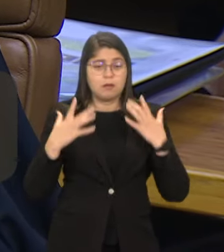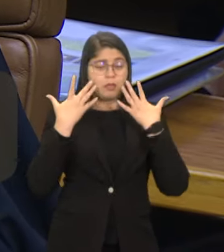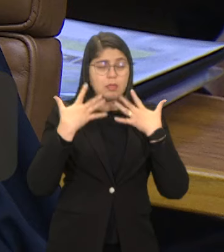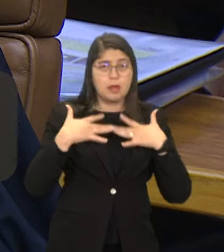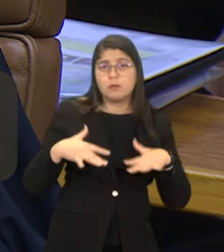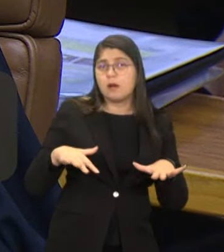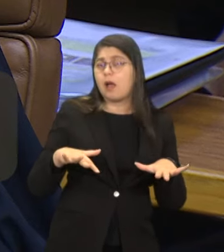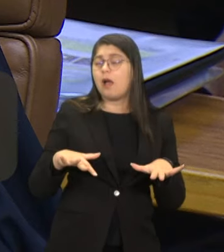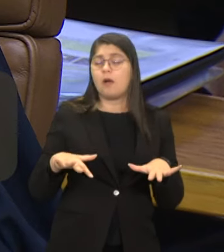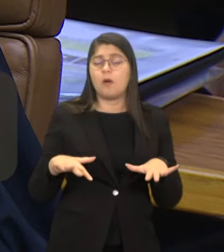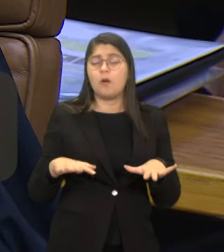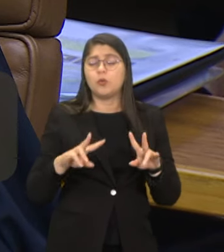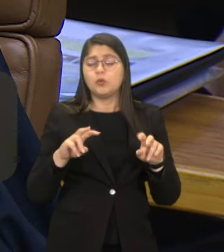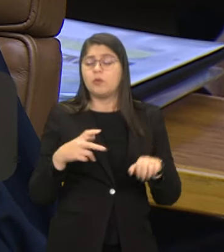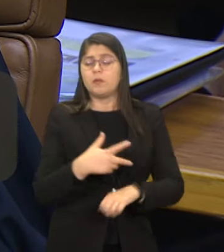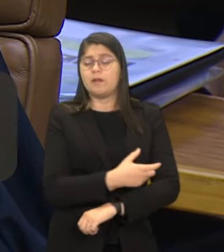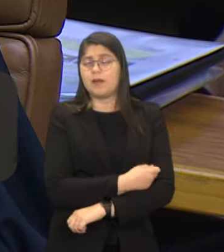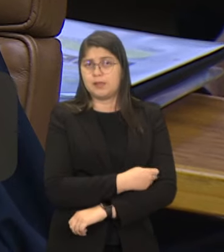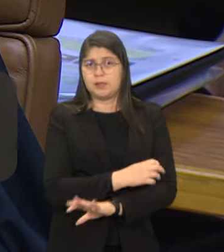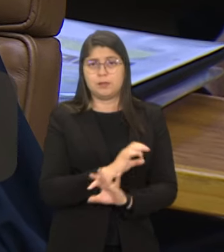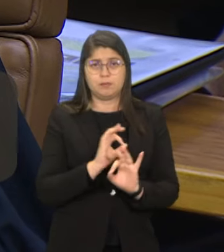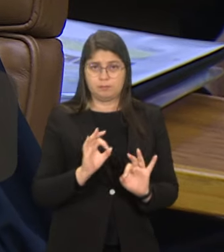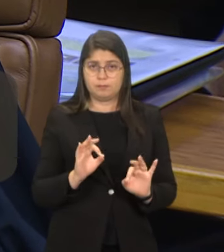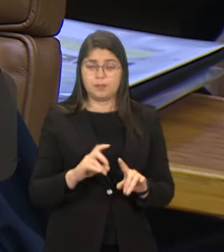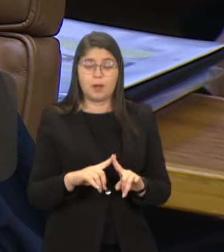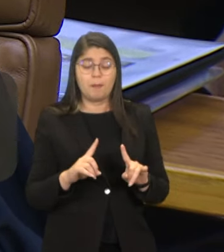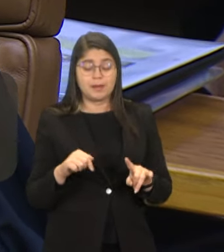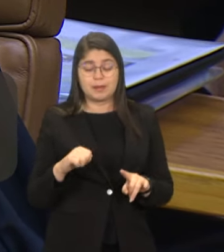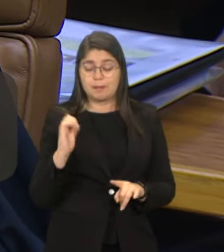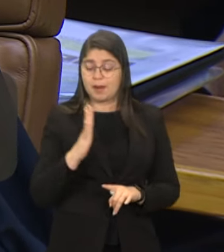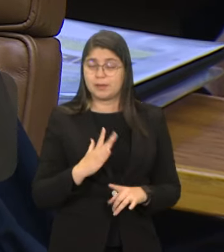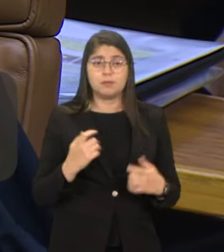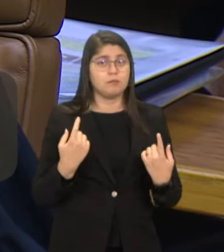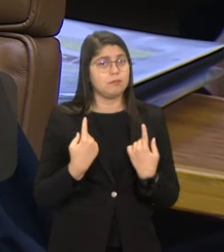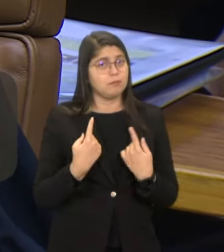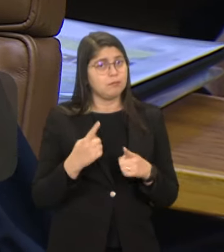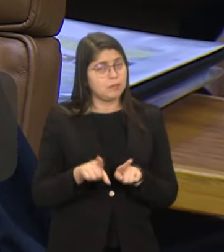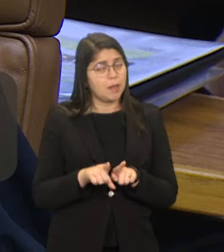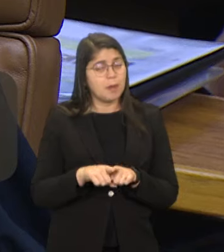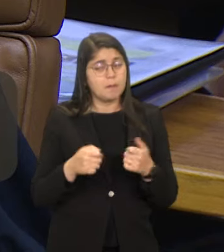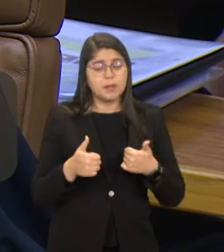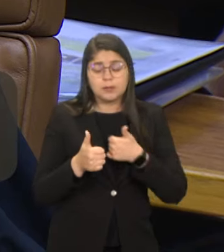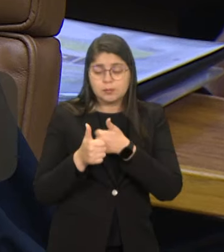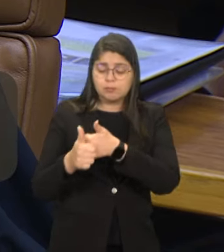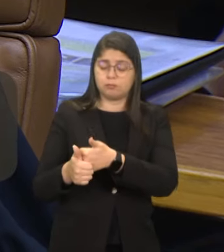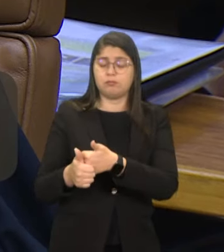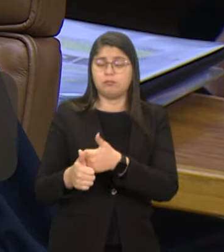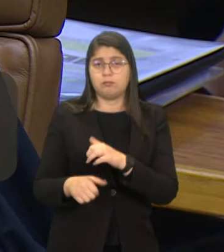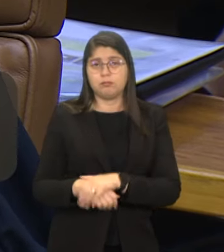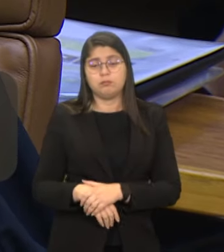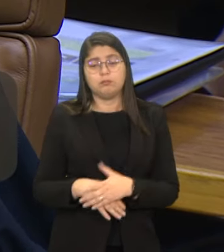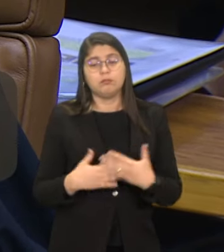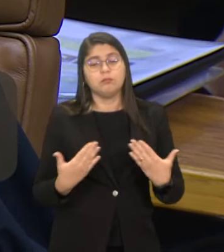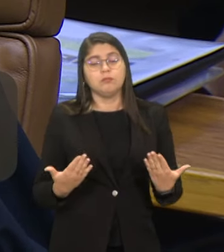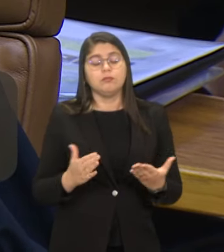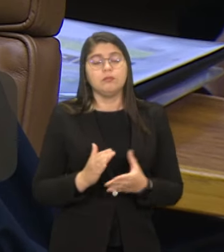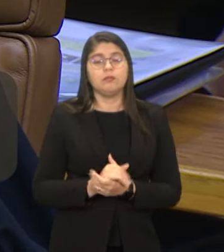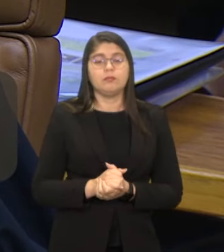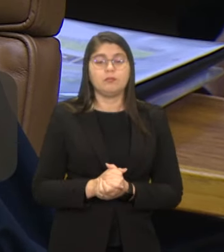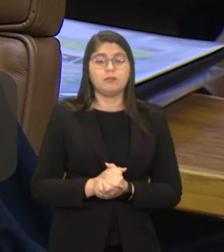trata de vacina, né? E eu acho que o Brasil também deve seguir nessa mesma toada. Bom, ao fim e ao cabo,